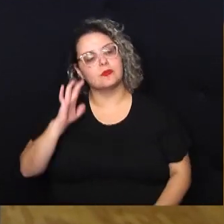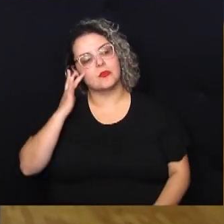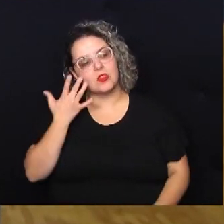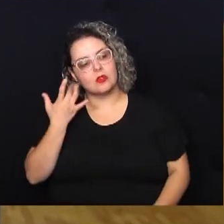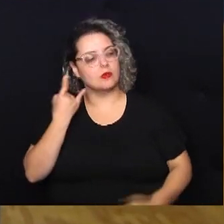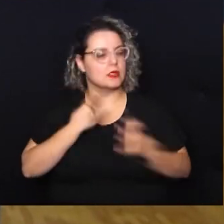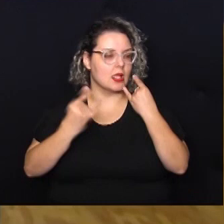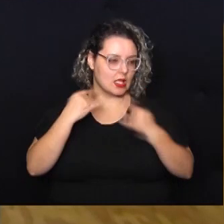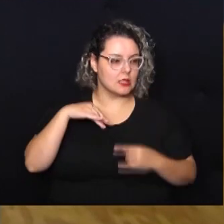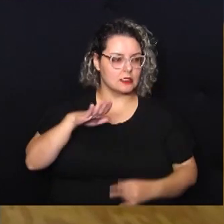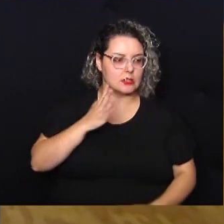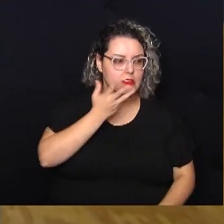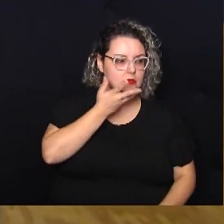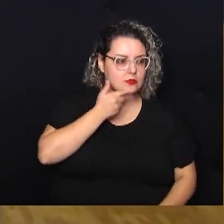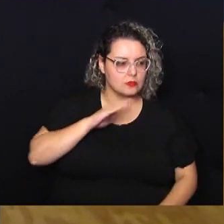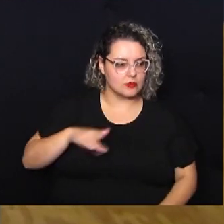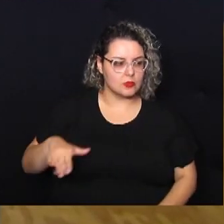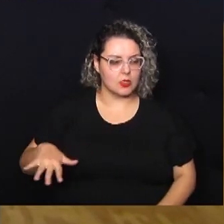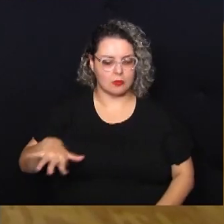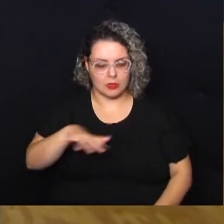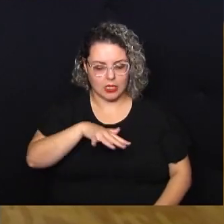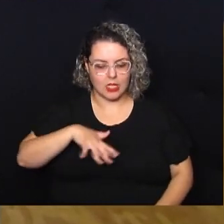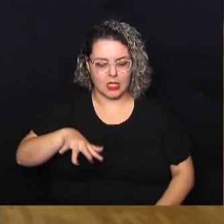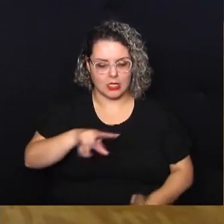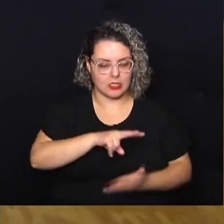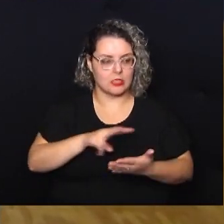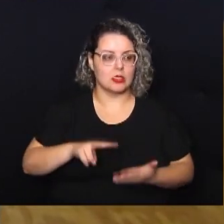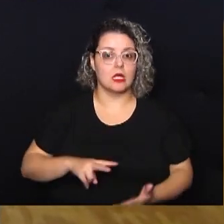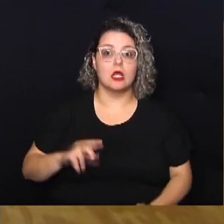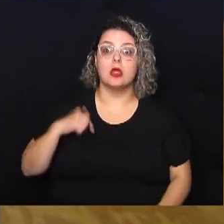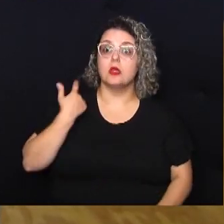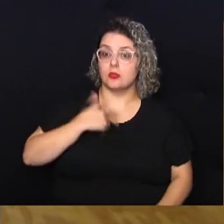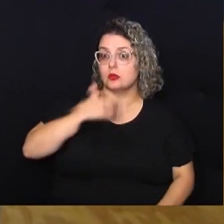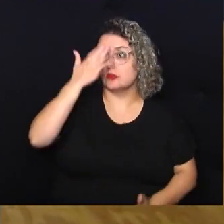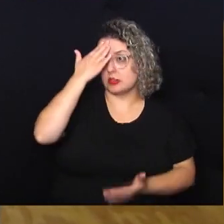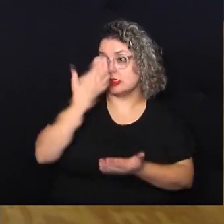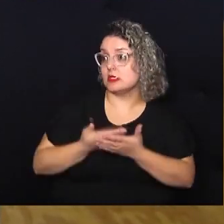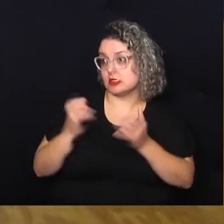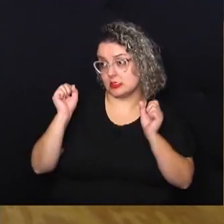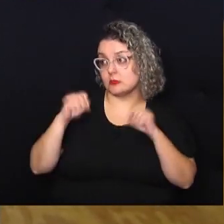atrai mais a criança para o mundo da leitura? A gente acredita que sim.